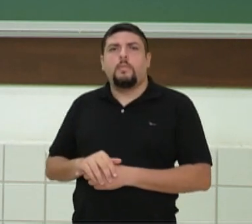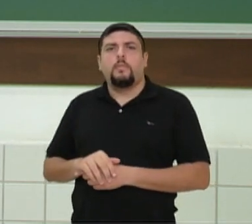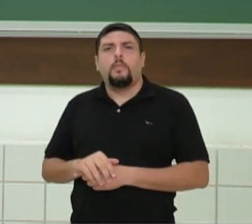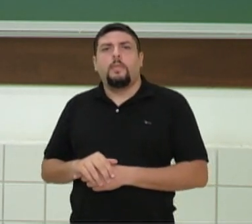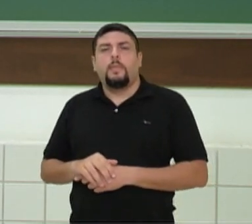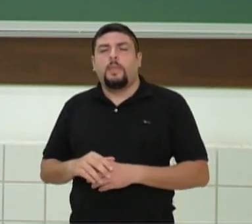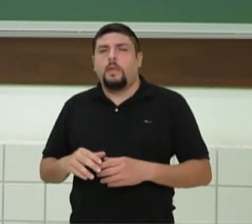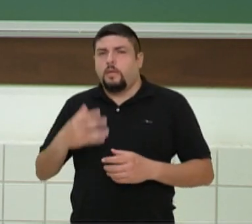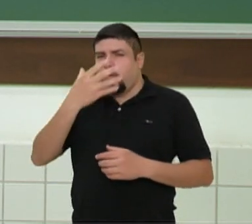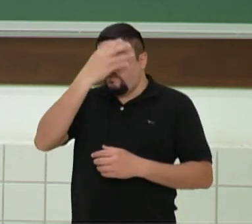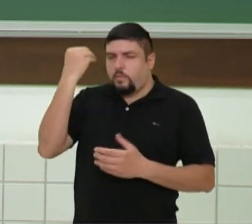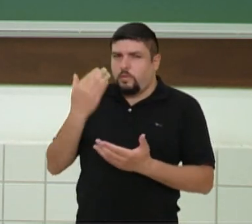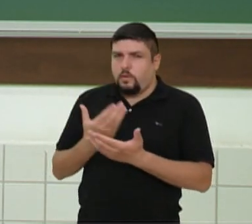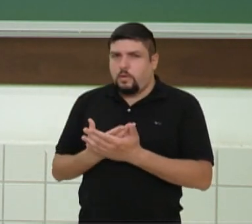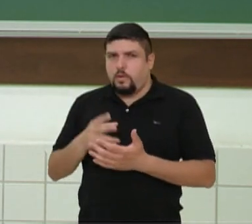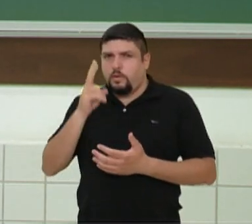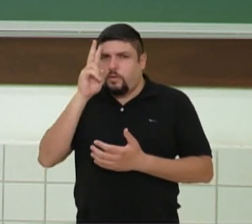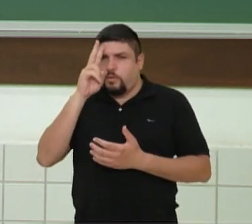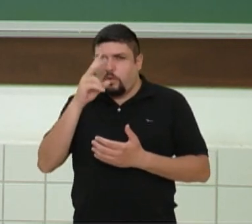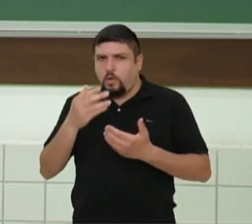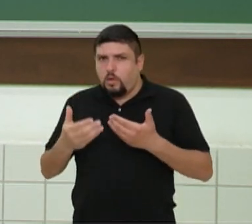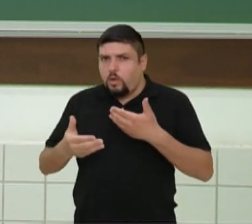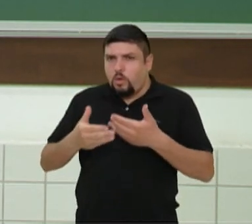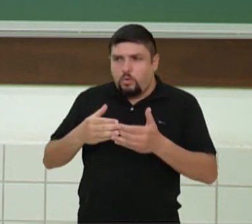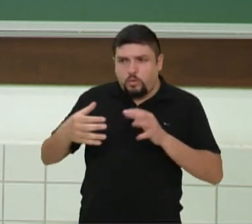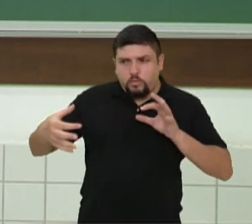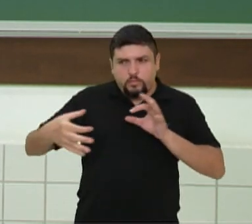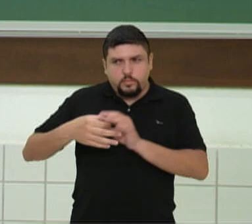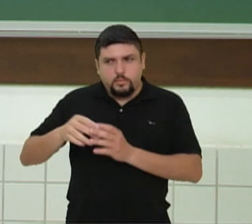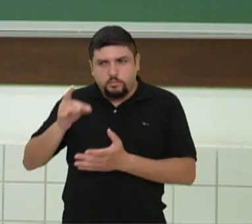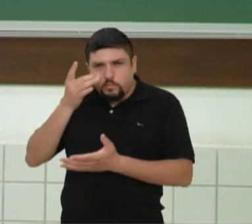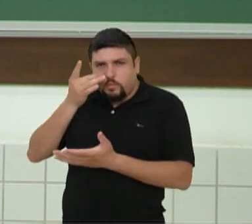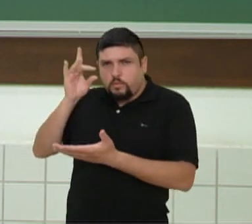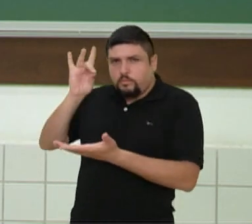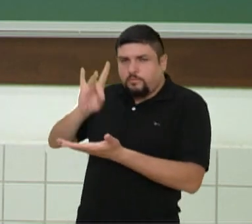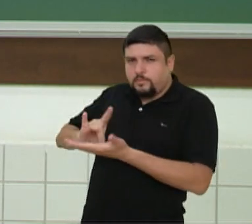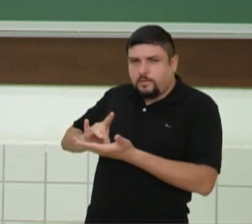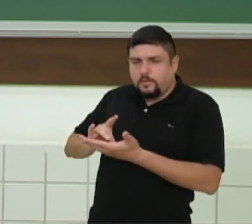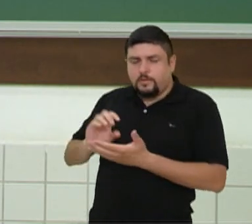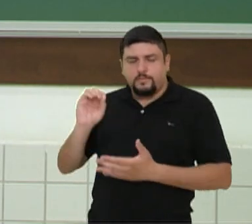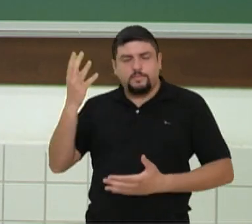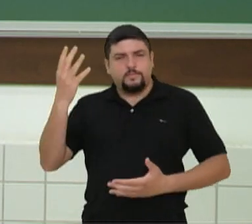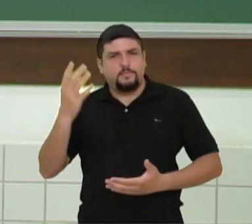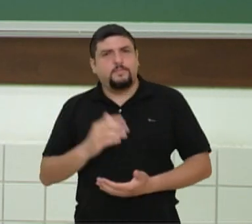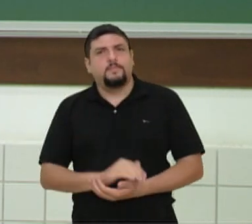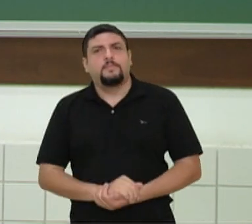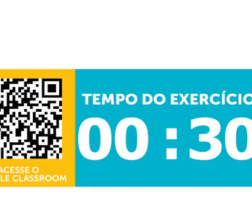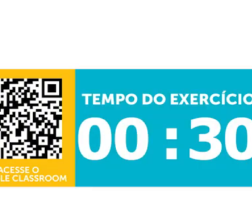uma aula de história. Qualquer semelhança com a realidade não é mera coincidência. Até mais.